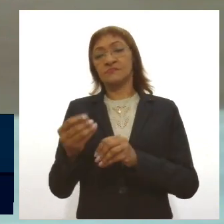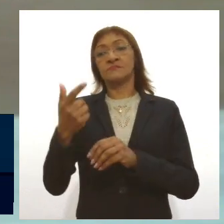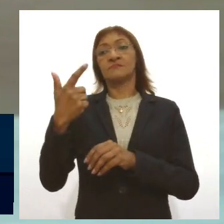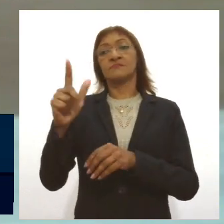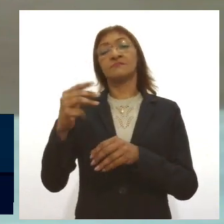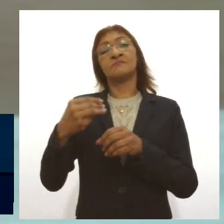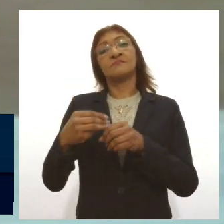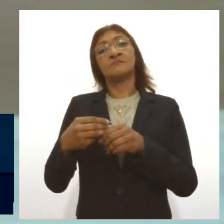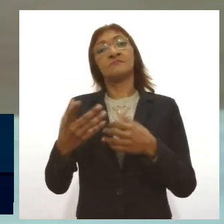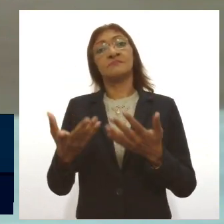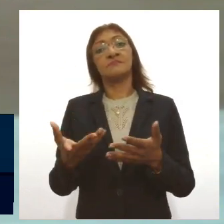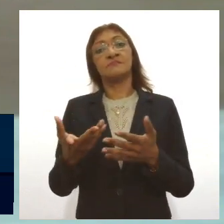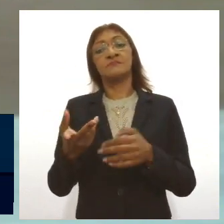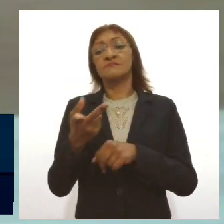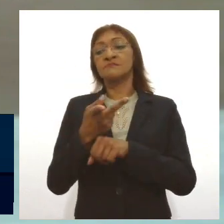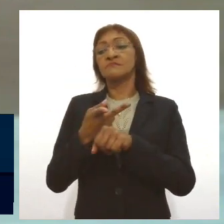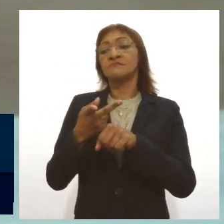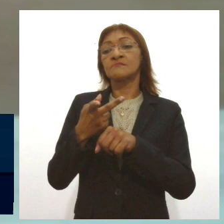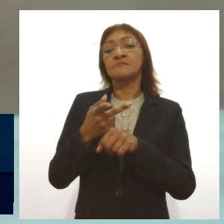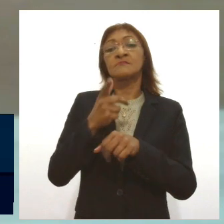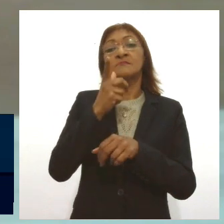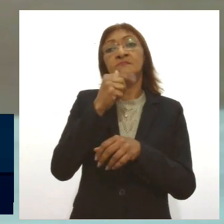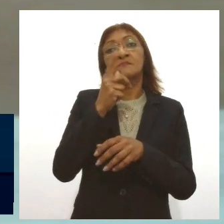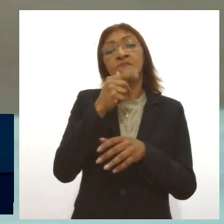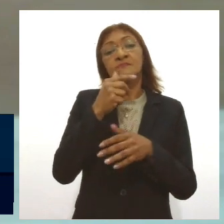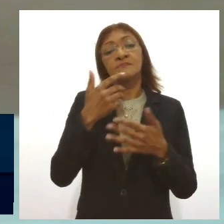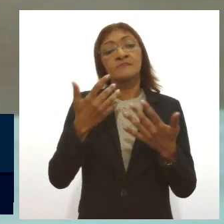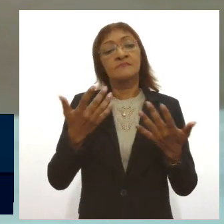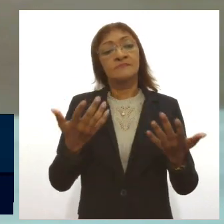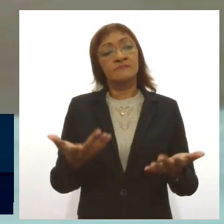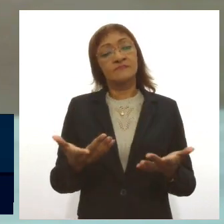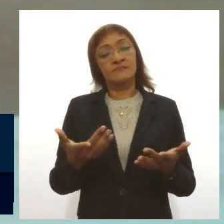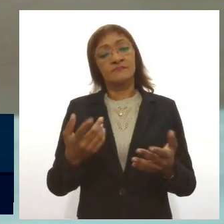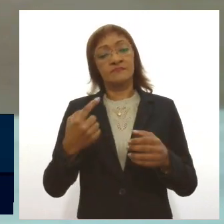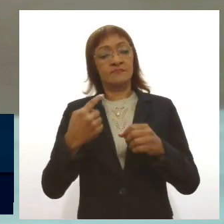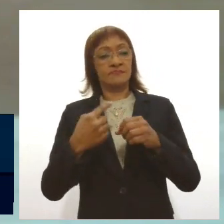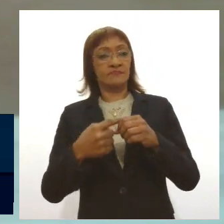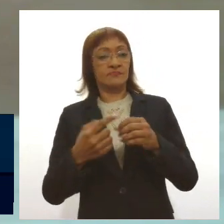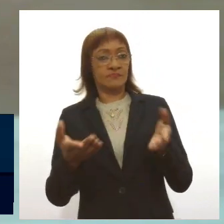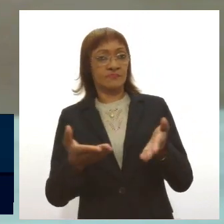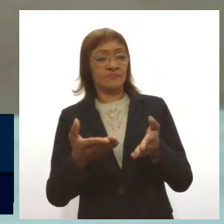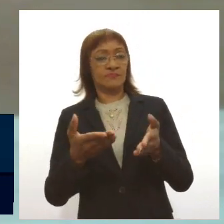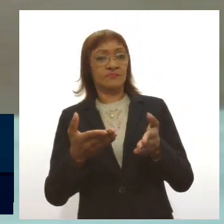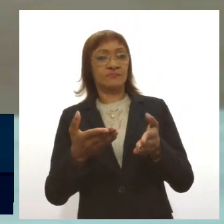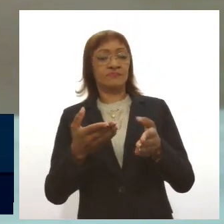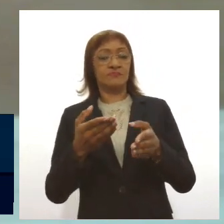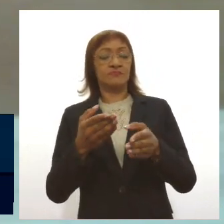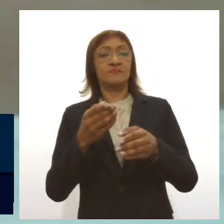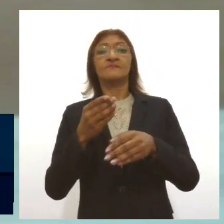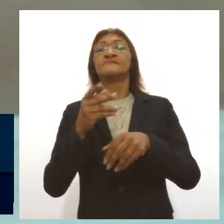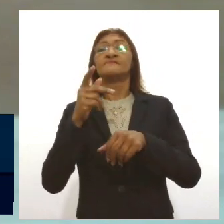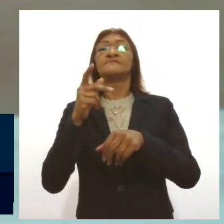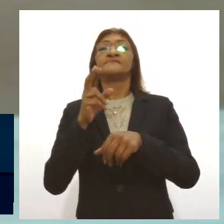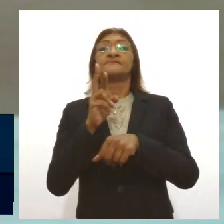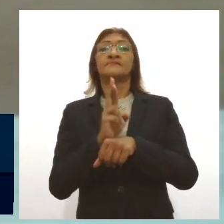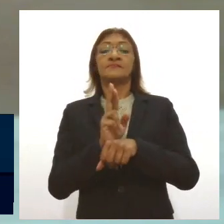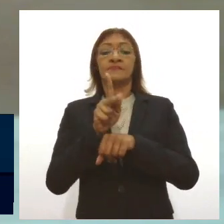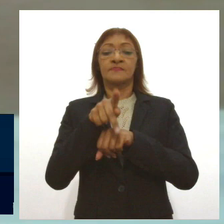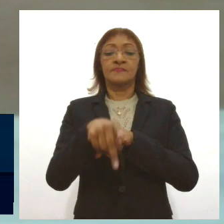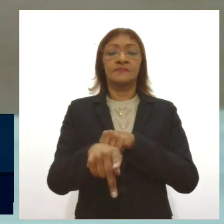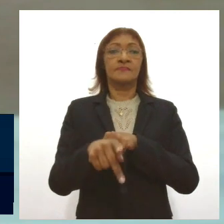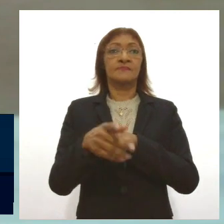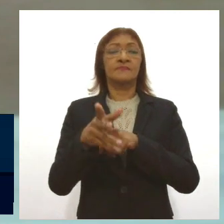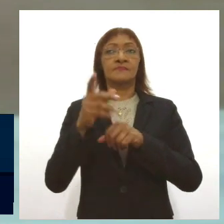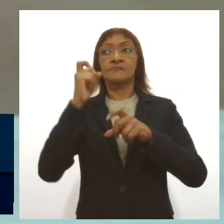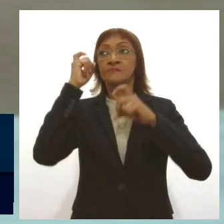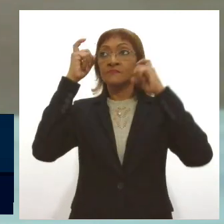em busca de água. Isso também é preocupante, porque o município de Ribeirópolis hoje, ainda o abastecimento é todo fruto